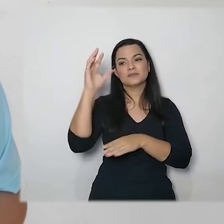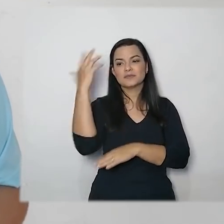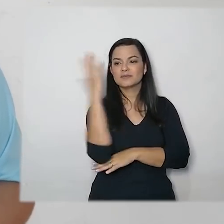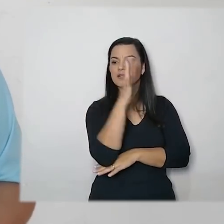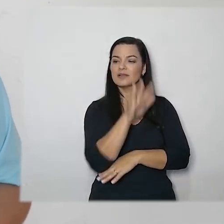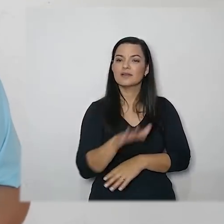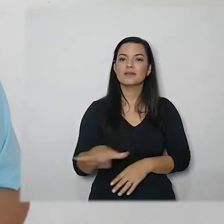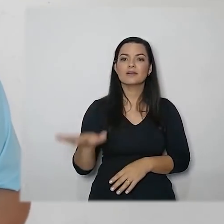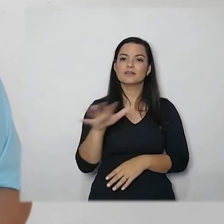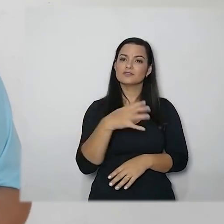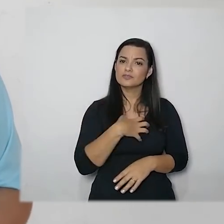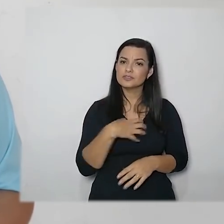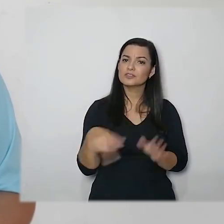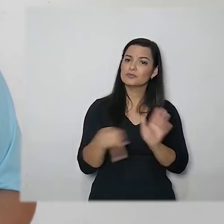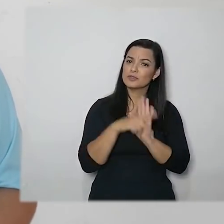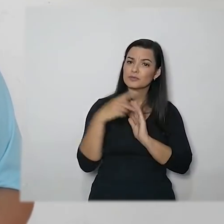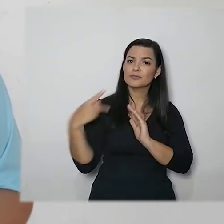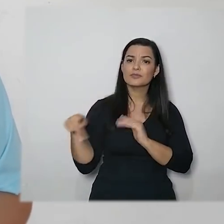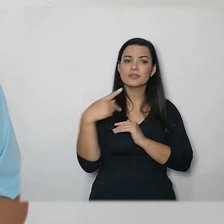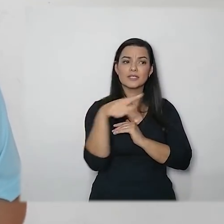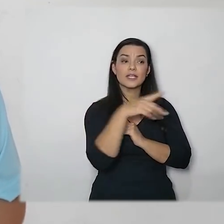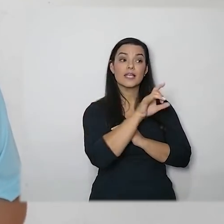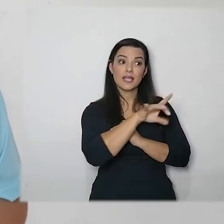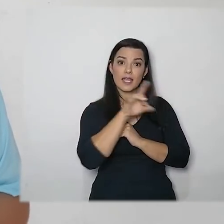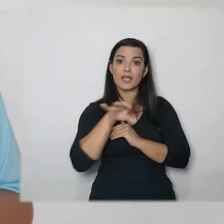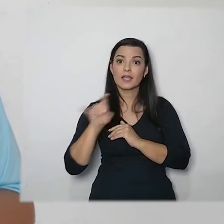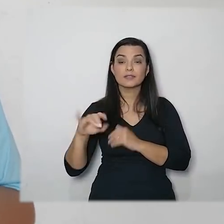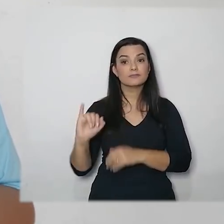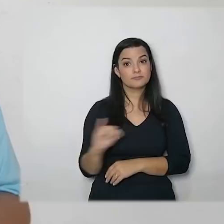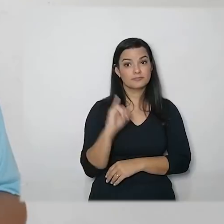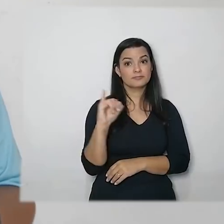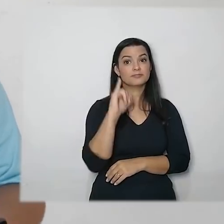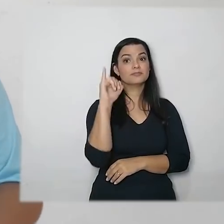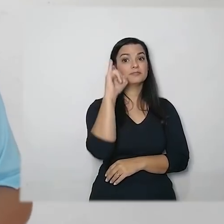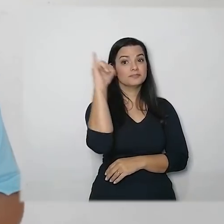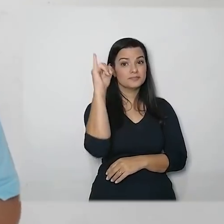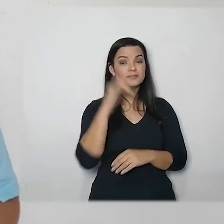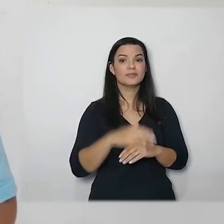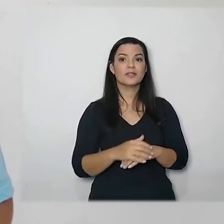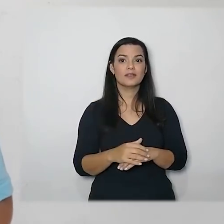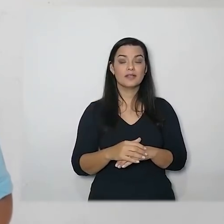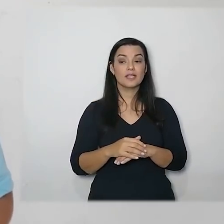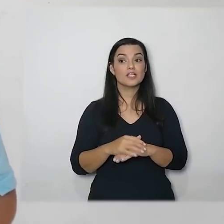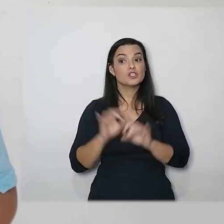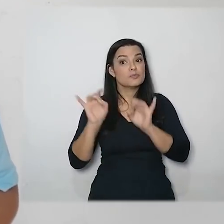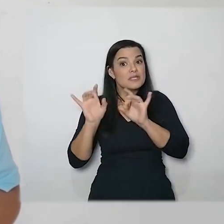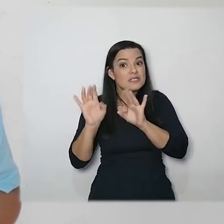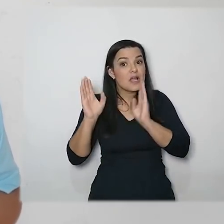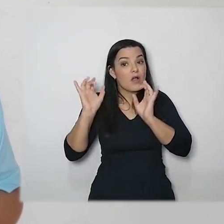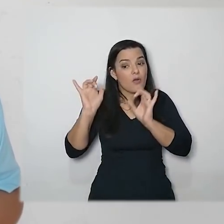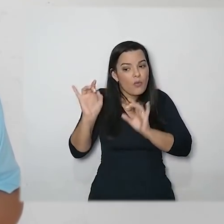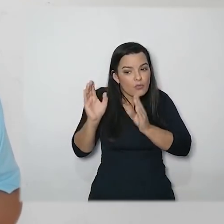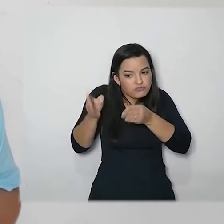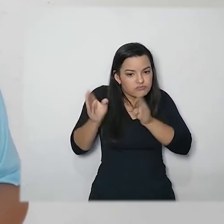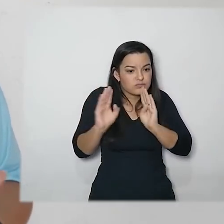forma. Cada um é importante nas suas